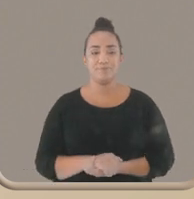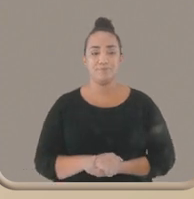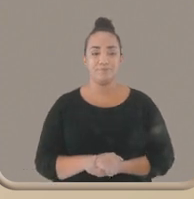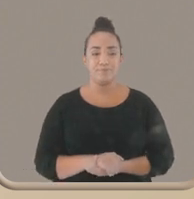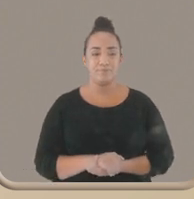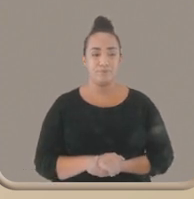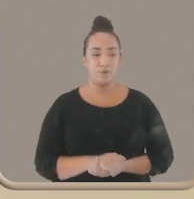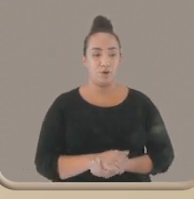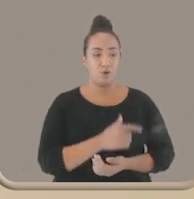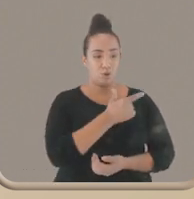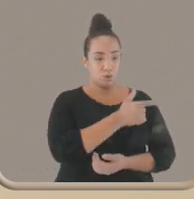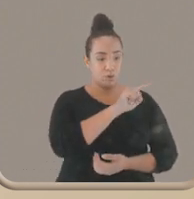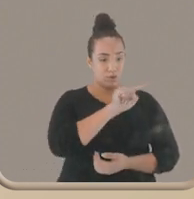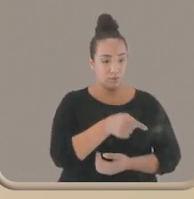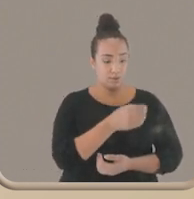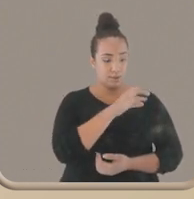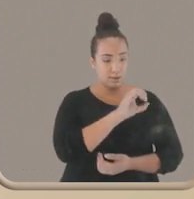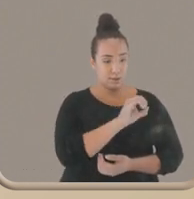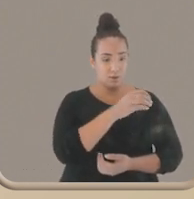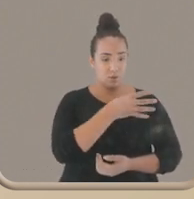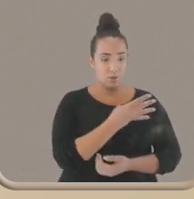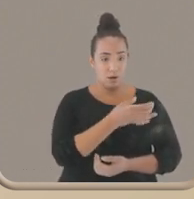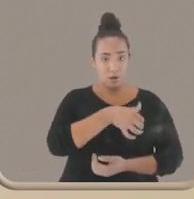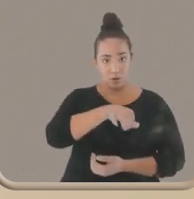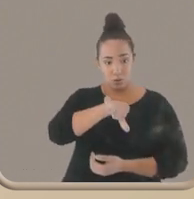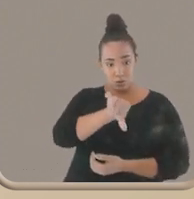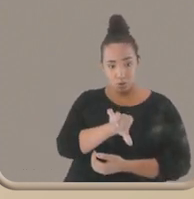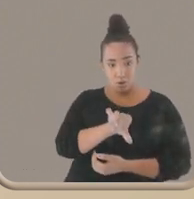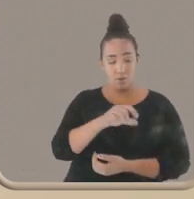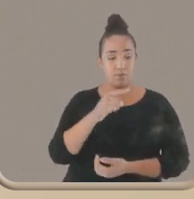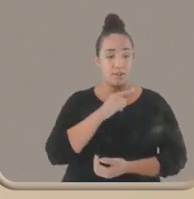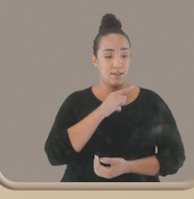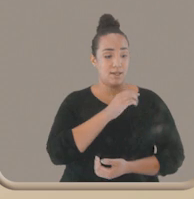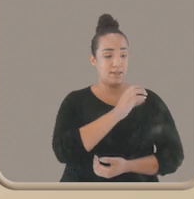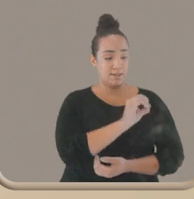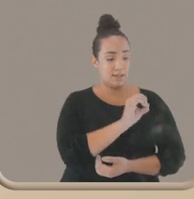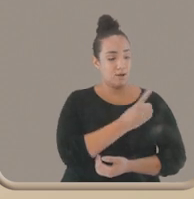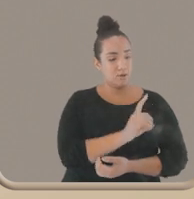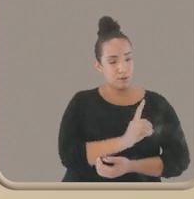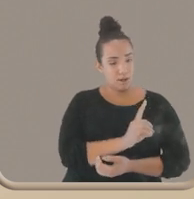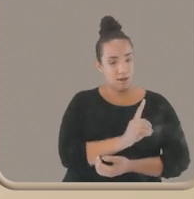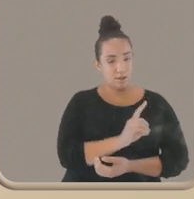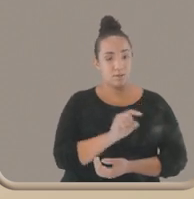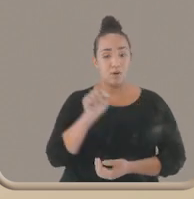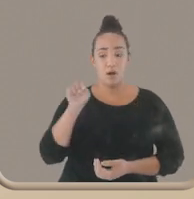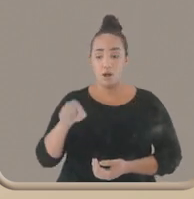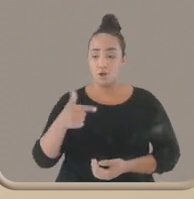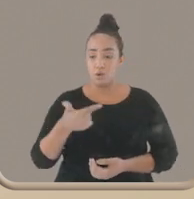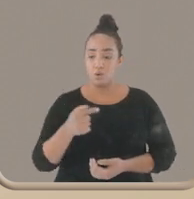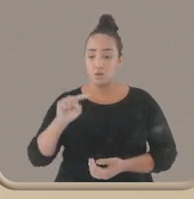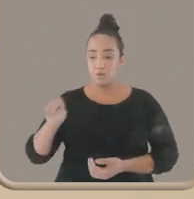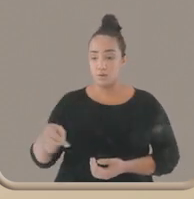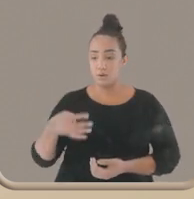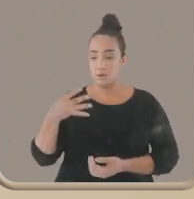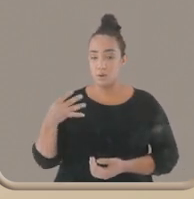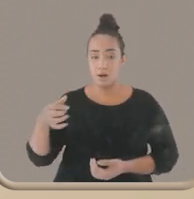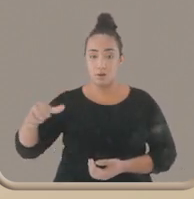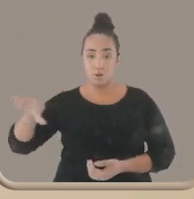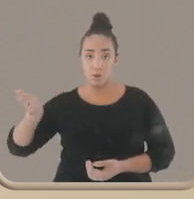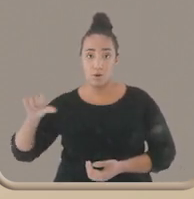milésimos. No número 2,049 eu tenho 0 décimos e no